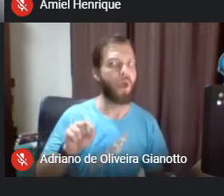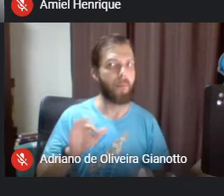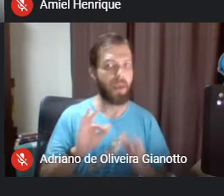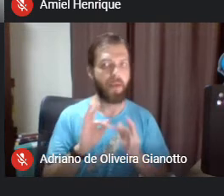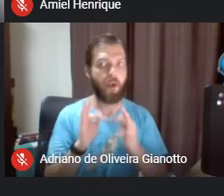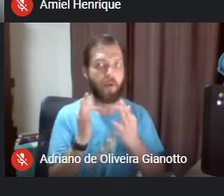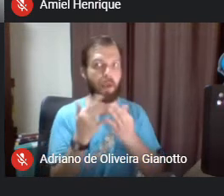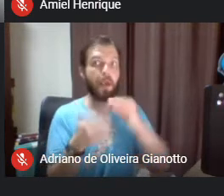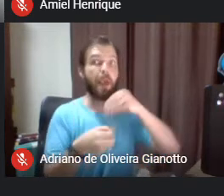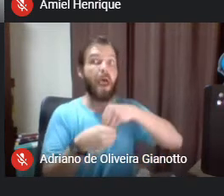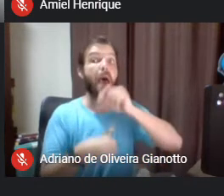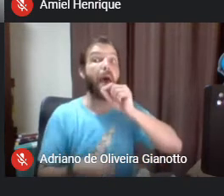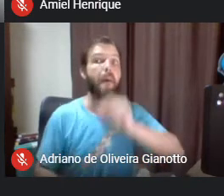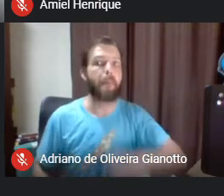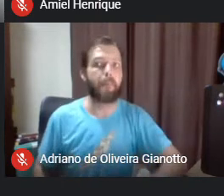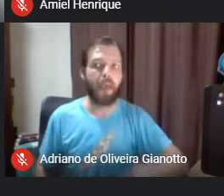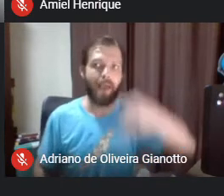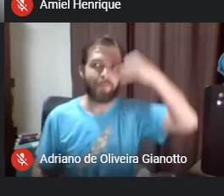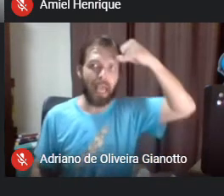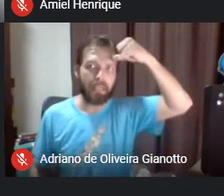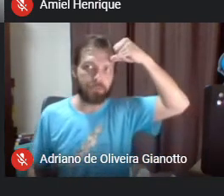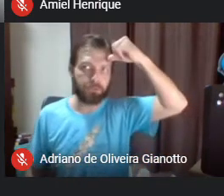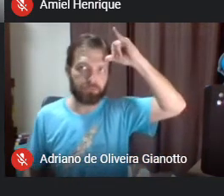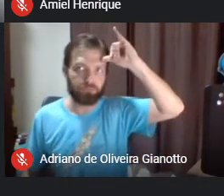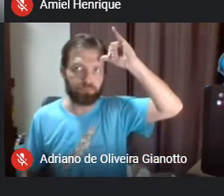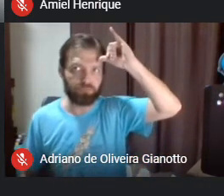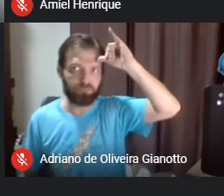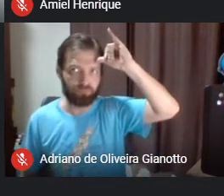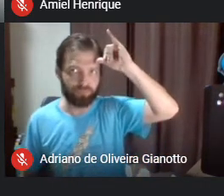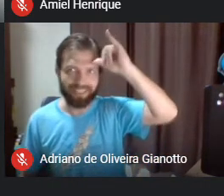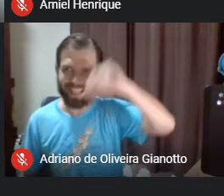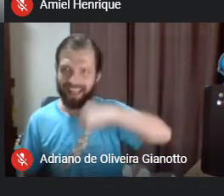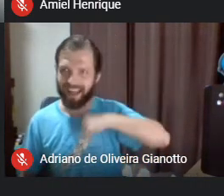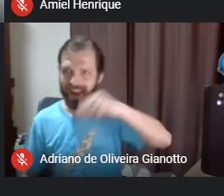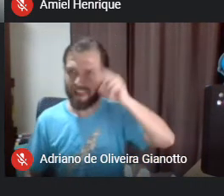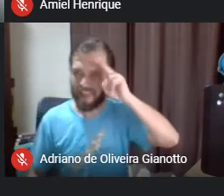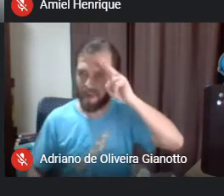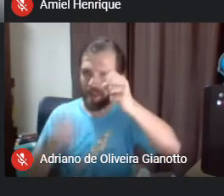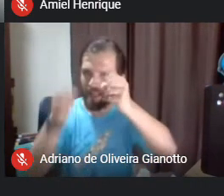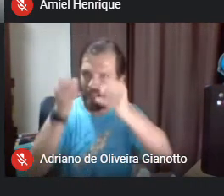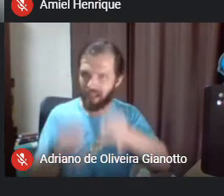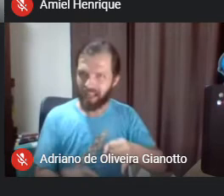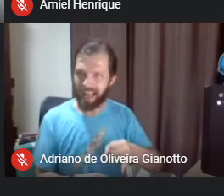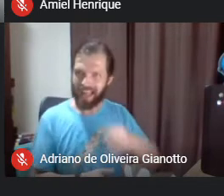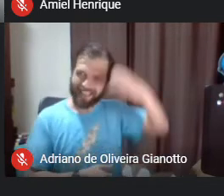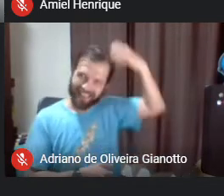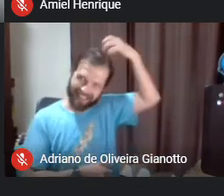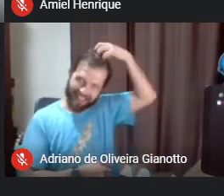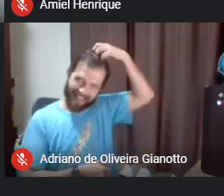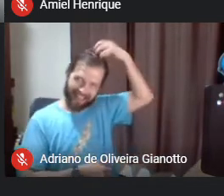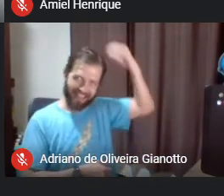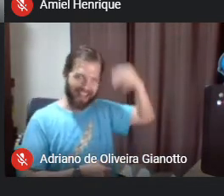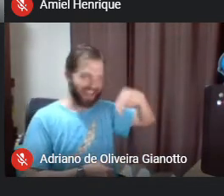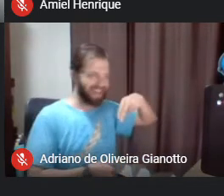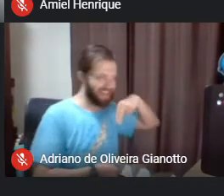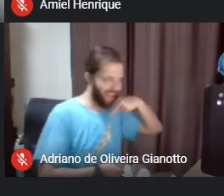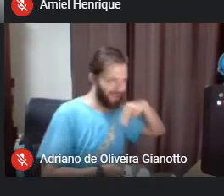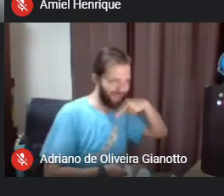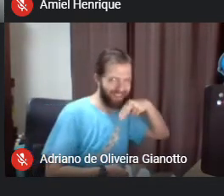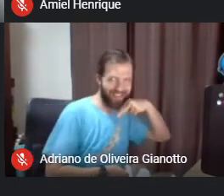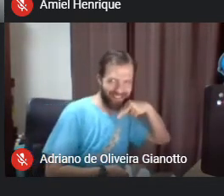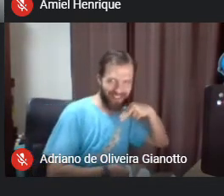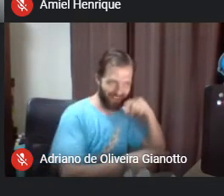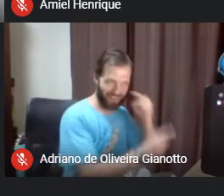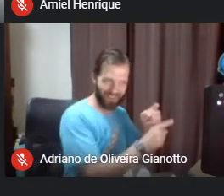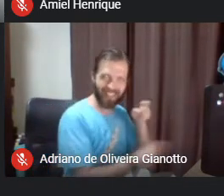Esse nome que está no slide ali, ele começou ali, né? Ele vivia na fazenda, como eu expliquei, lembra